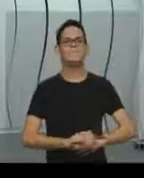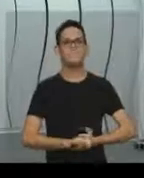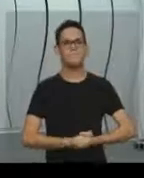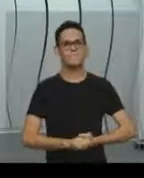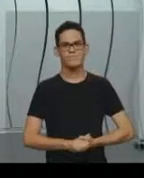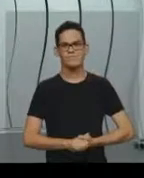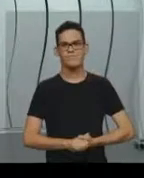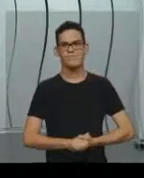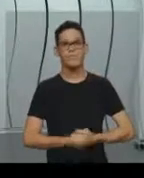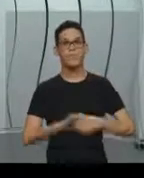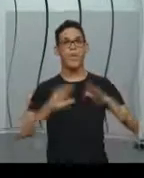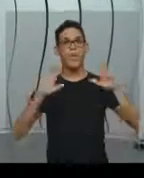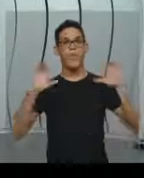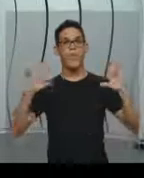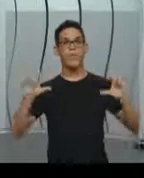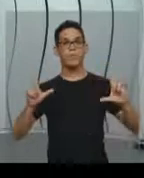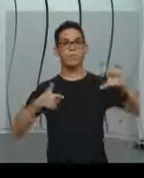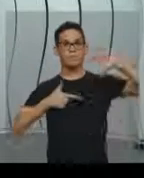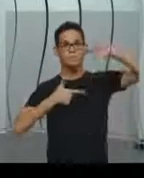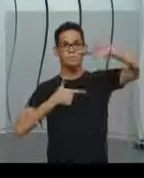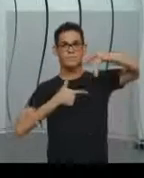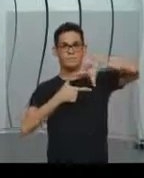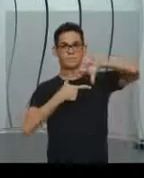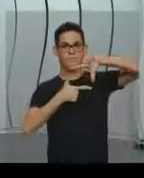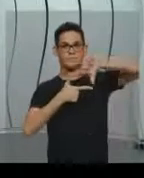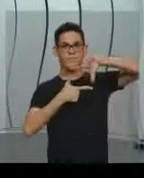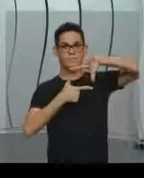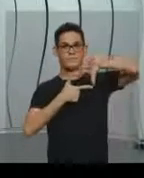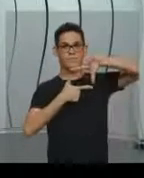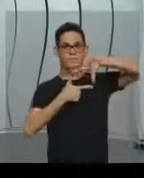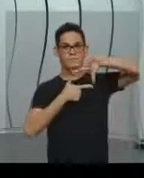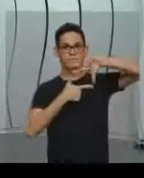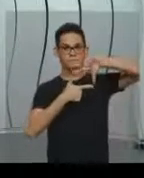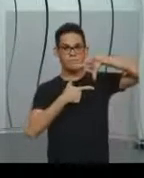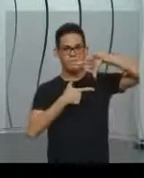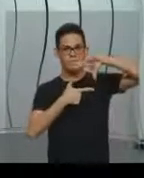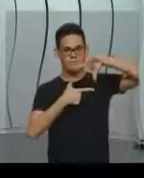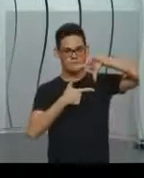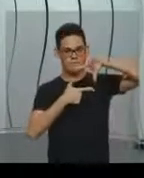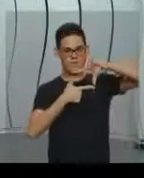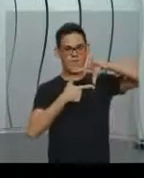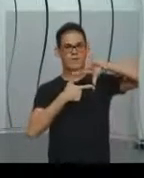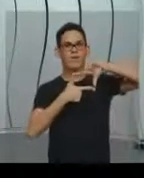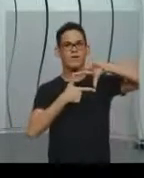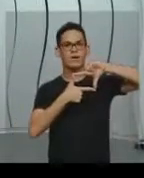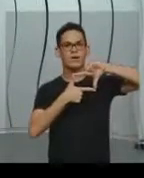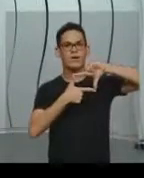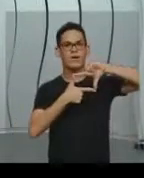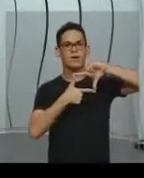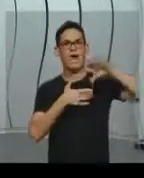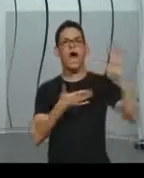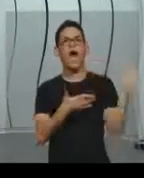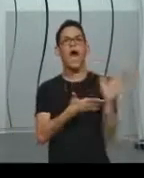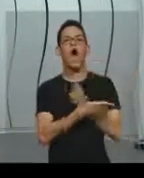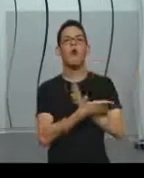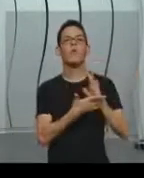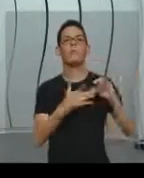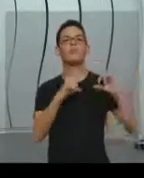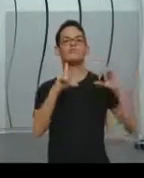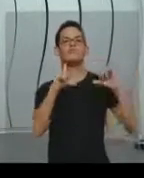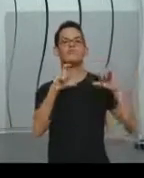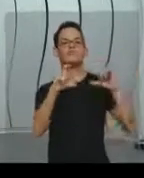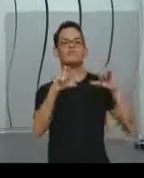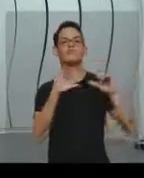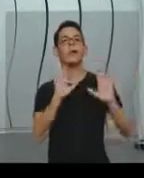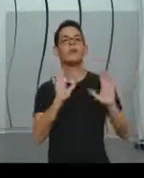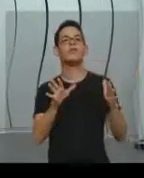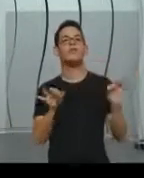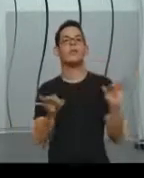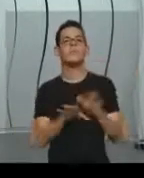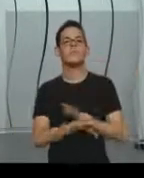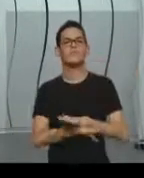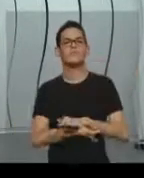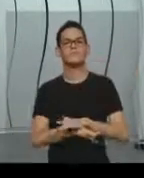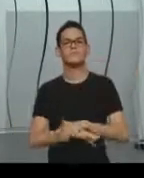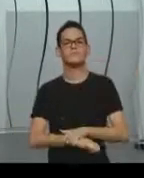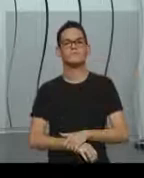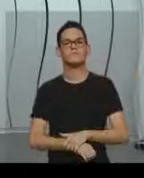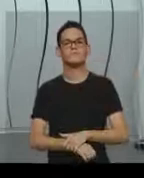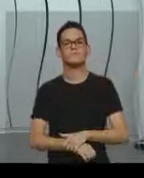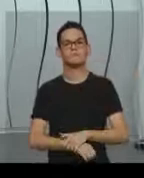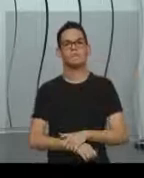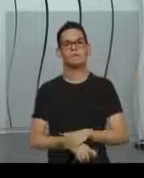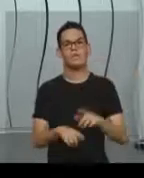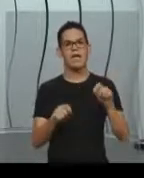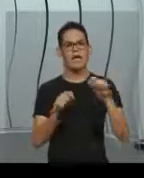O enquadramento, como vocês podem ver aqui, tem algumas câmeras fotográficas que até já vêm com esse